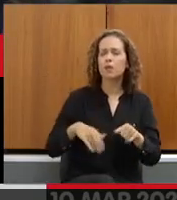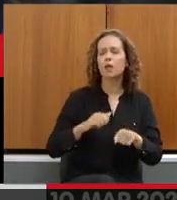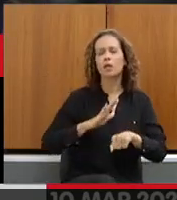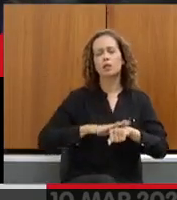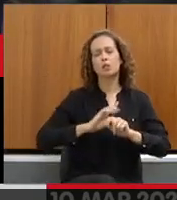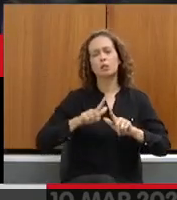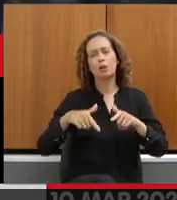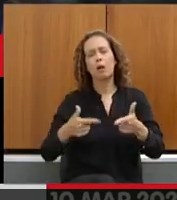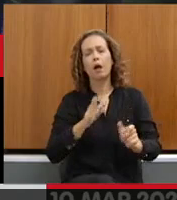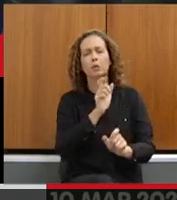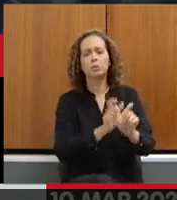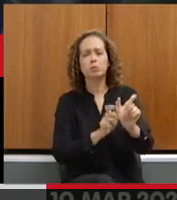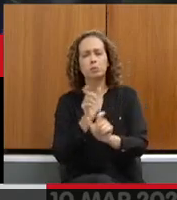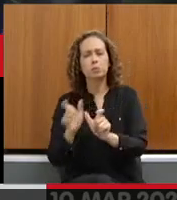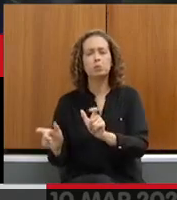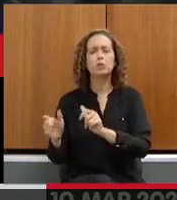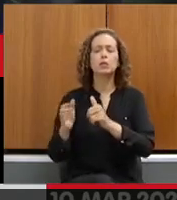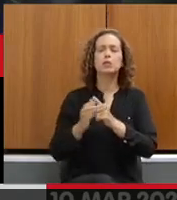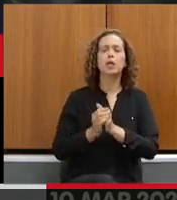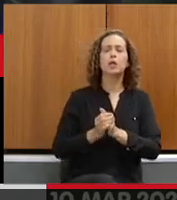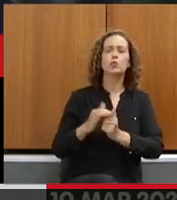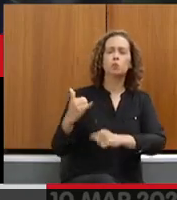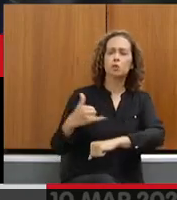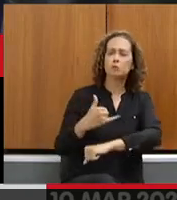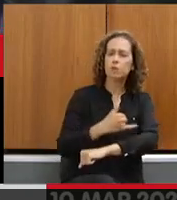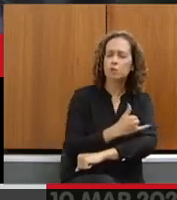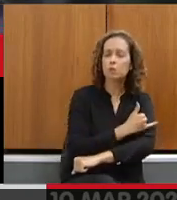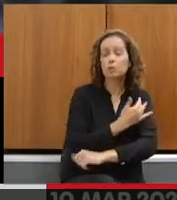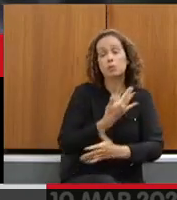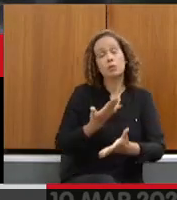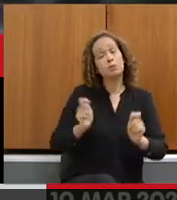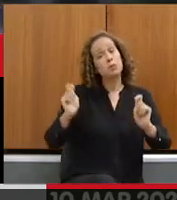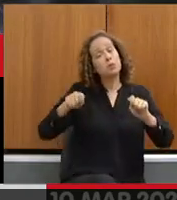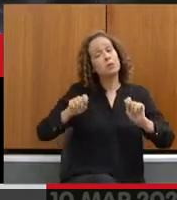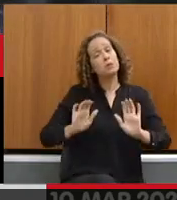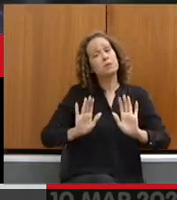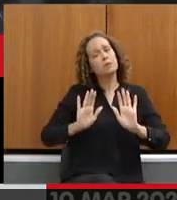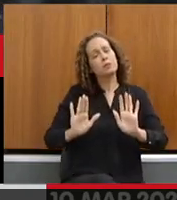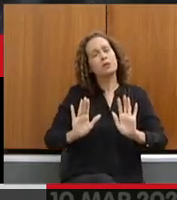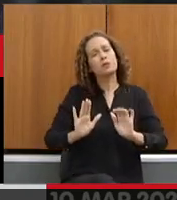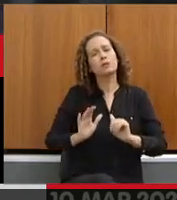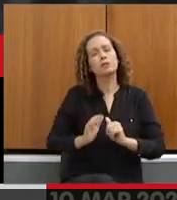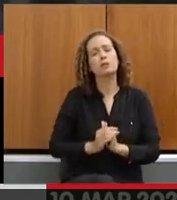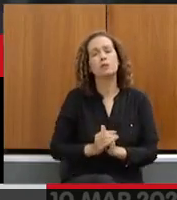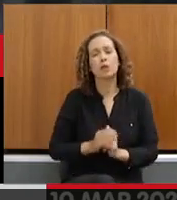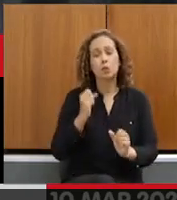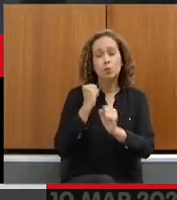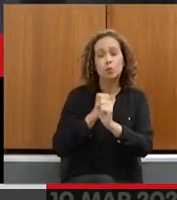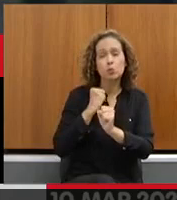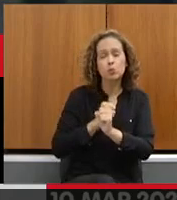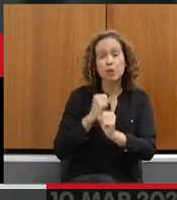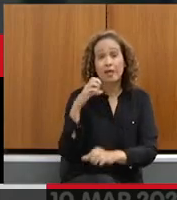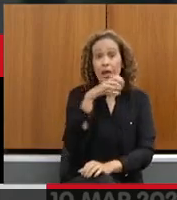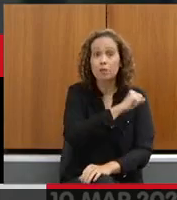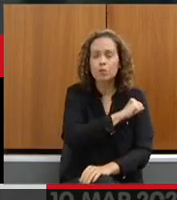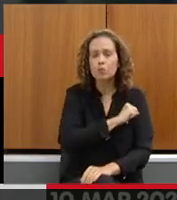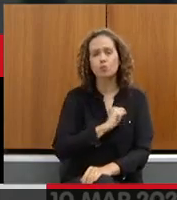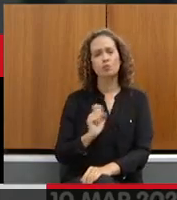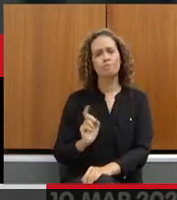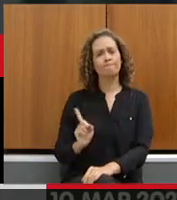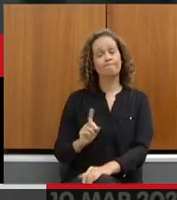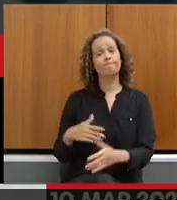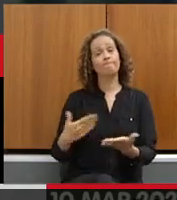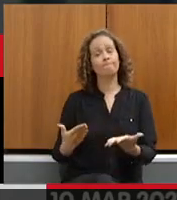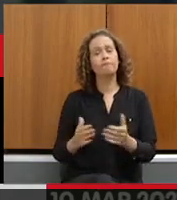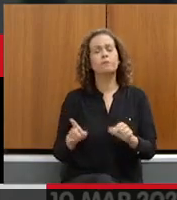obra elas dependem de toda uma estrutura eu acho que é possível mas a gente não constrói é um hospital com essa rapidez e por outro lado